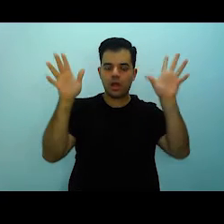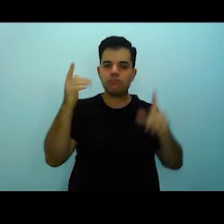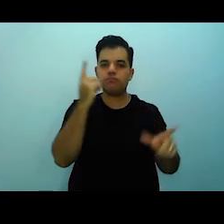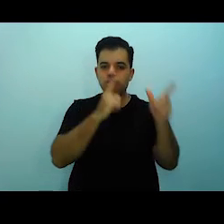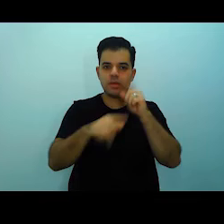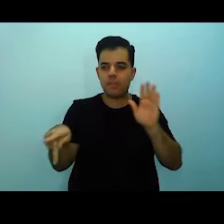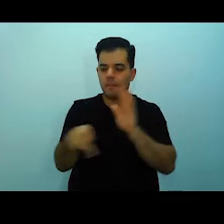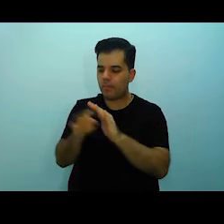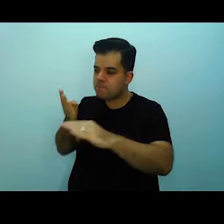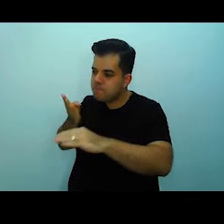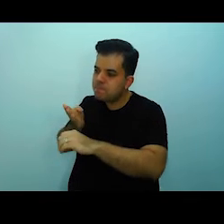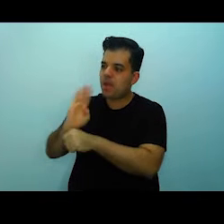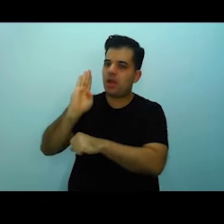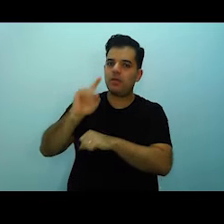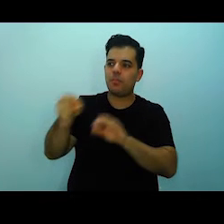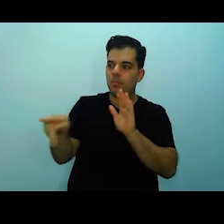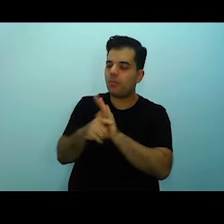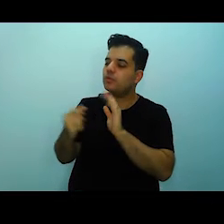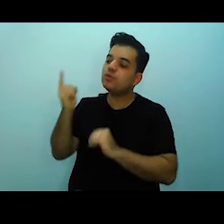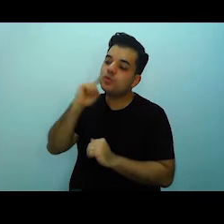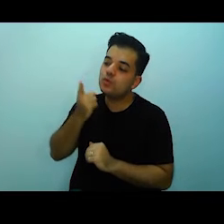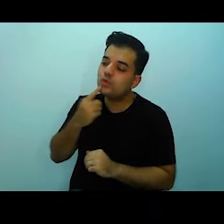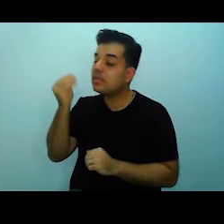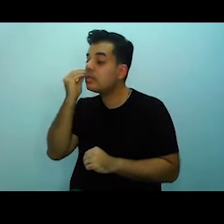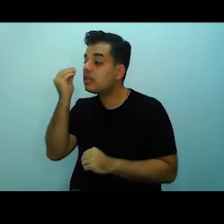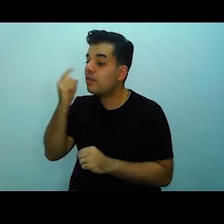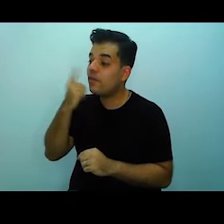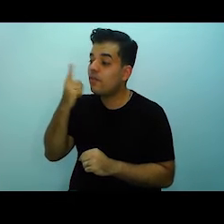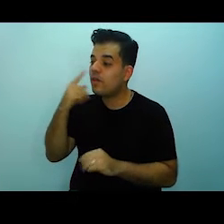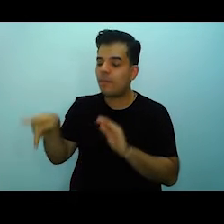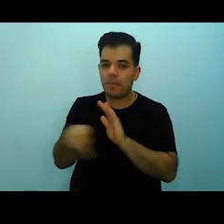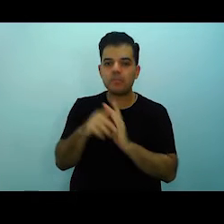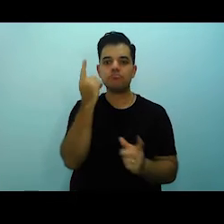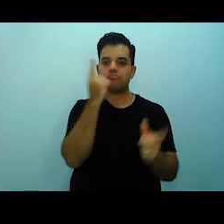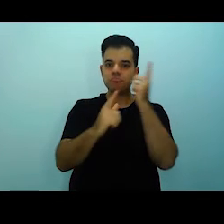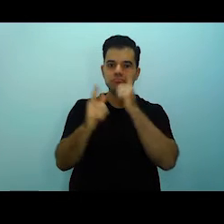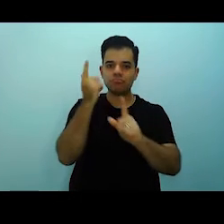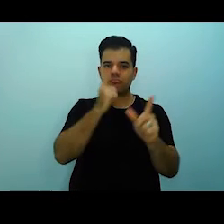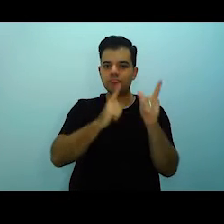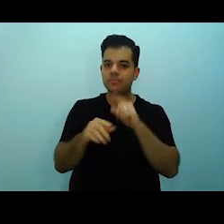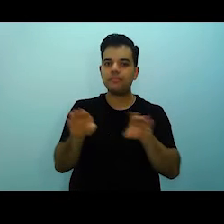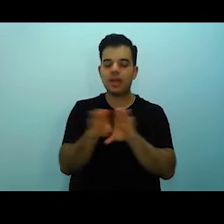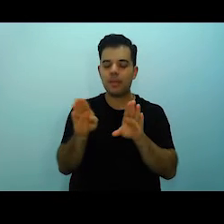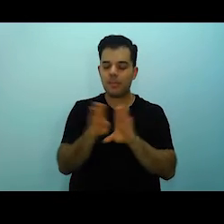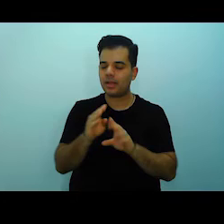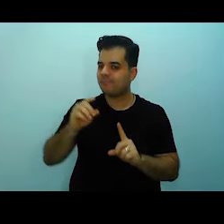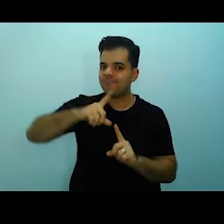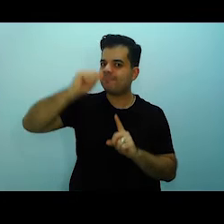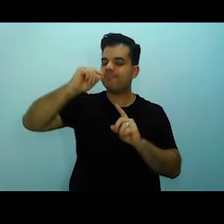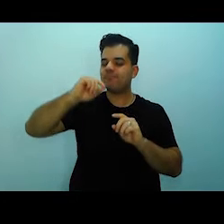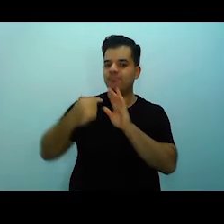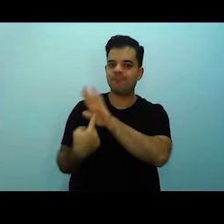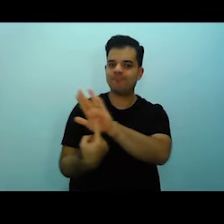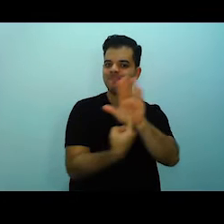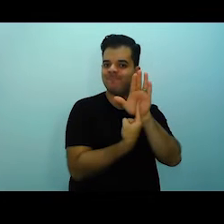foi validar com as pessoas surdas a solução que a gente desenvolveu. E o destaque fica aí, né? É importante